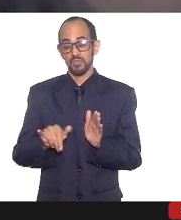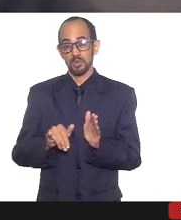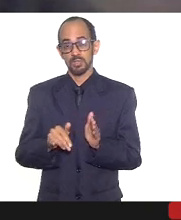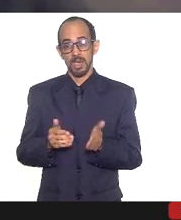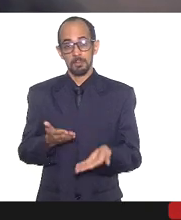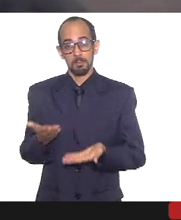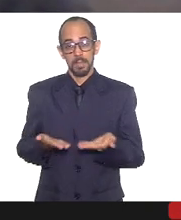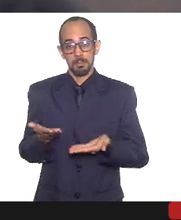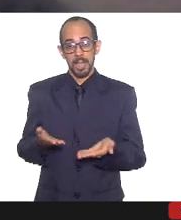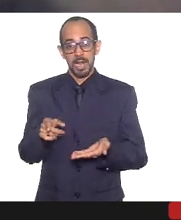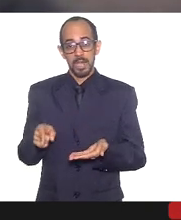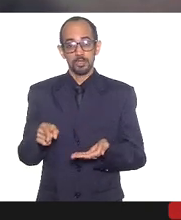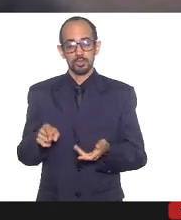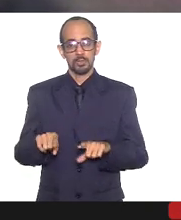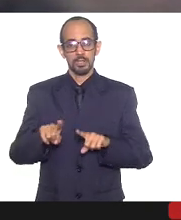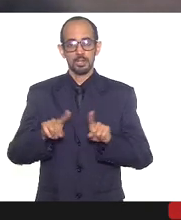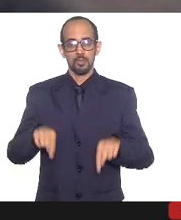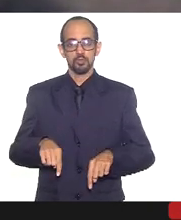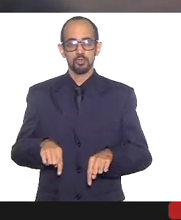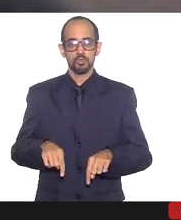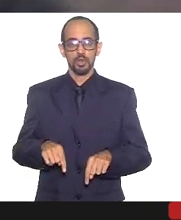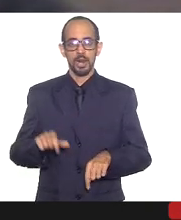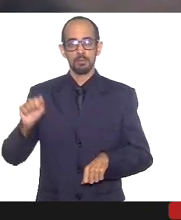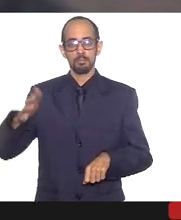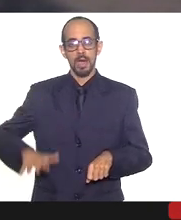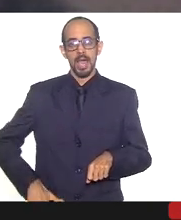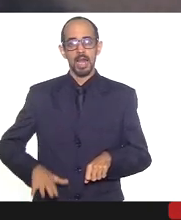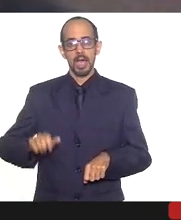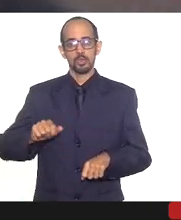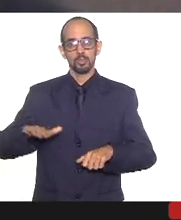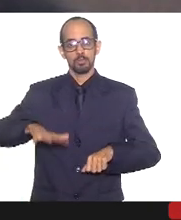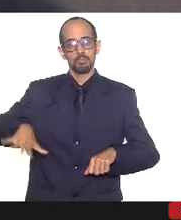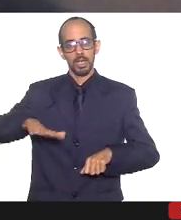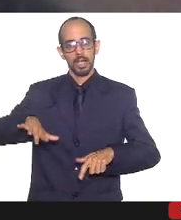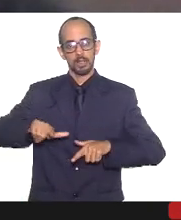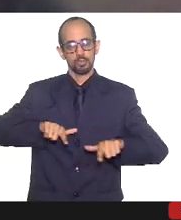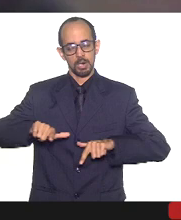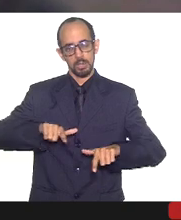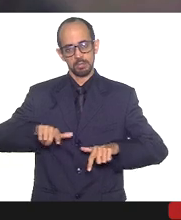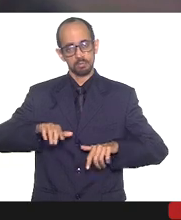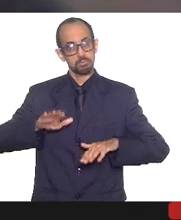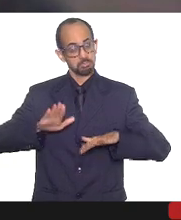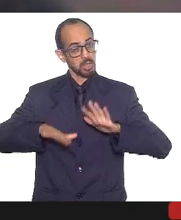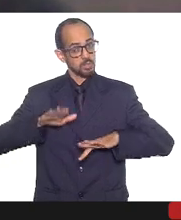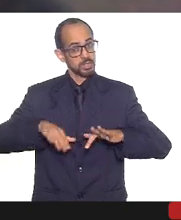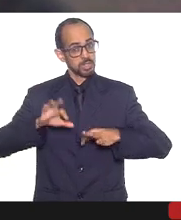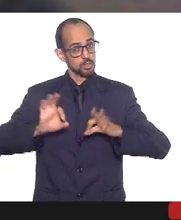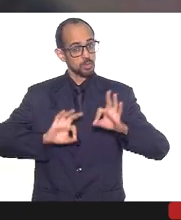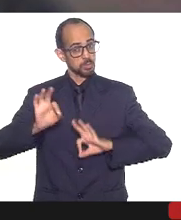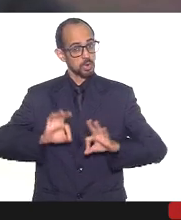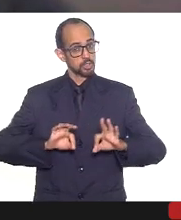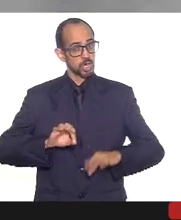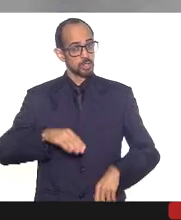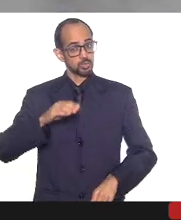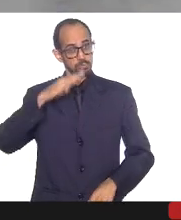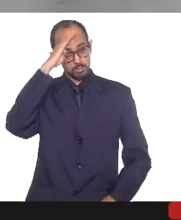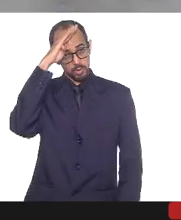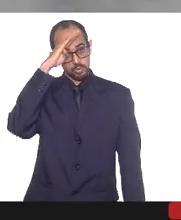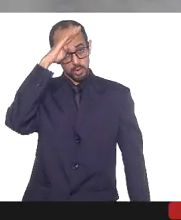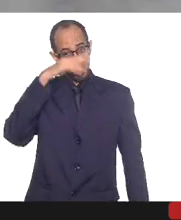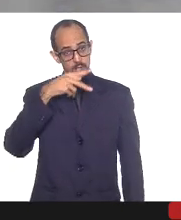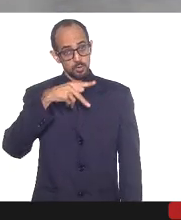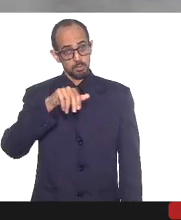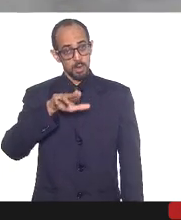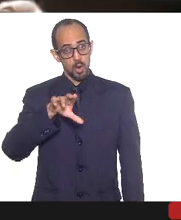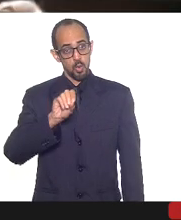mão de obra barata para o mercado de trabalho. Talvez seja esse o projeto de Bolsonaro e Paulo Guedes. Deixa eu